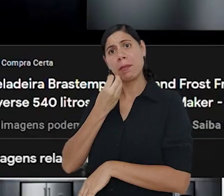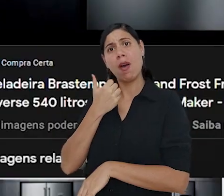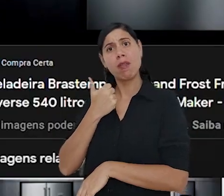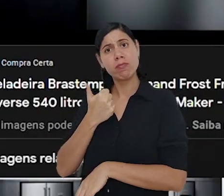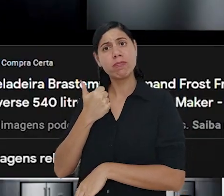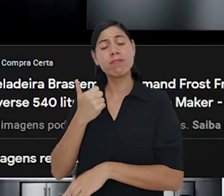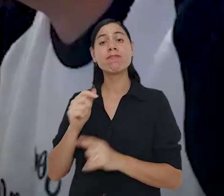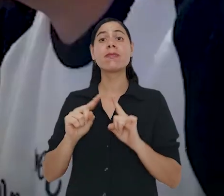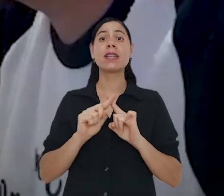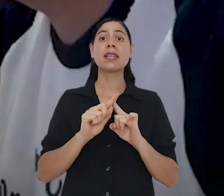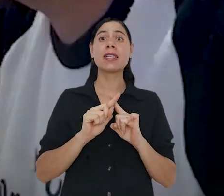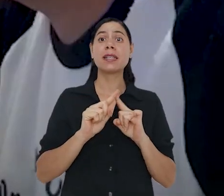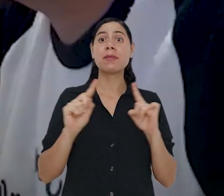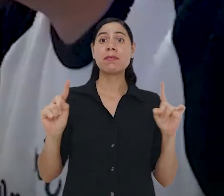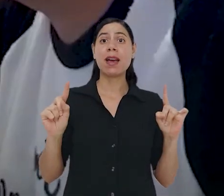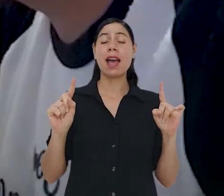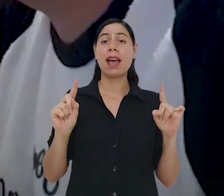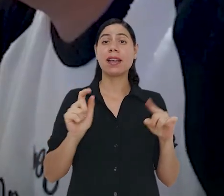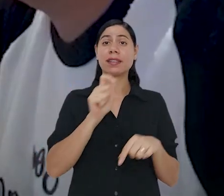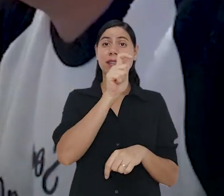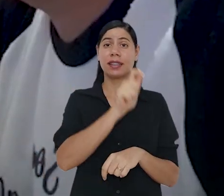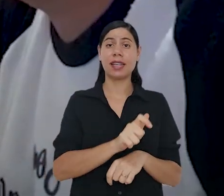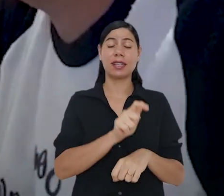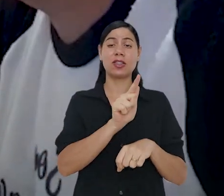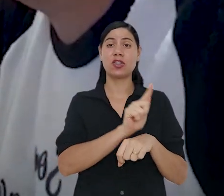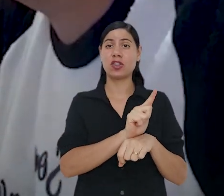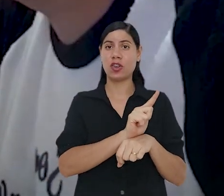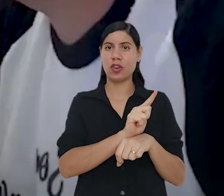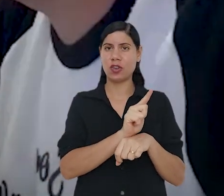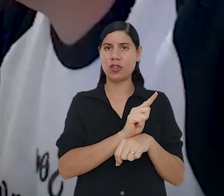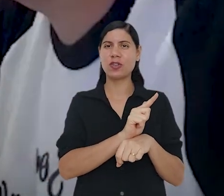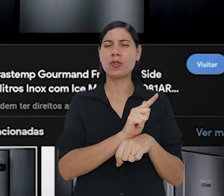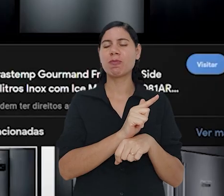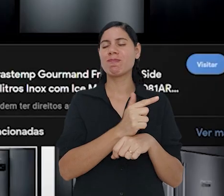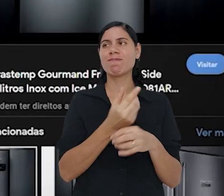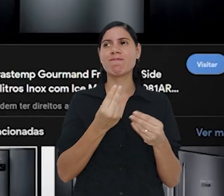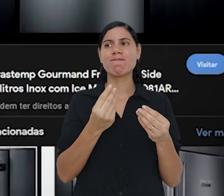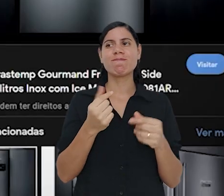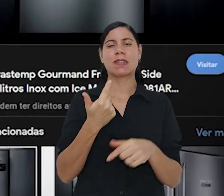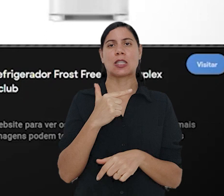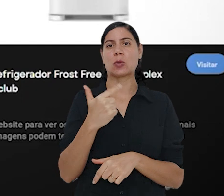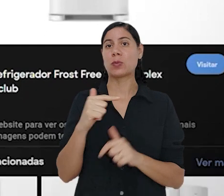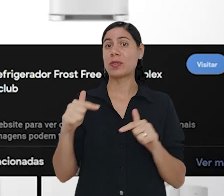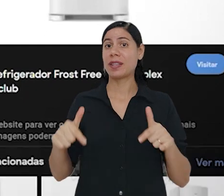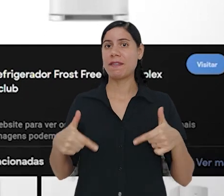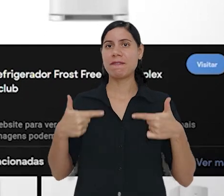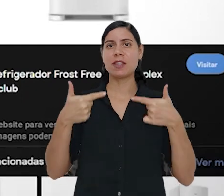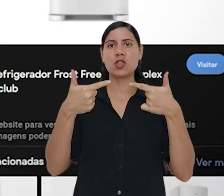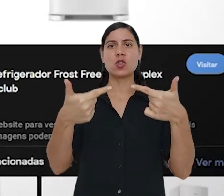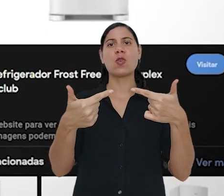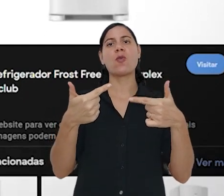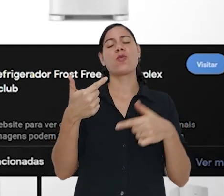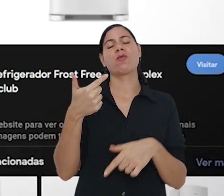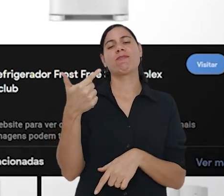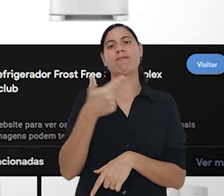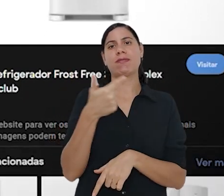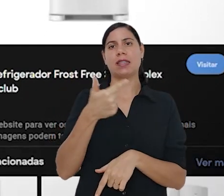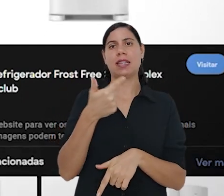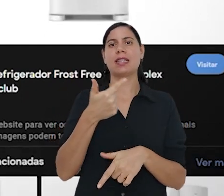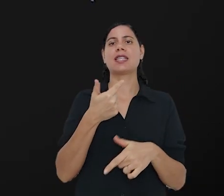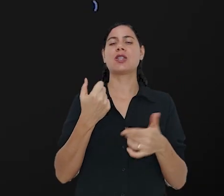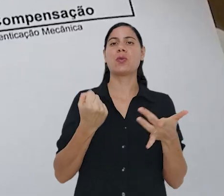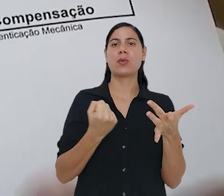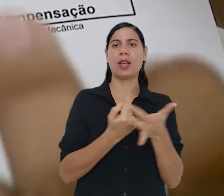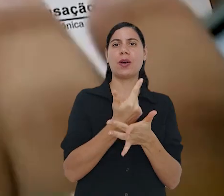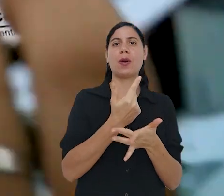conta, mas o gestor comercial não teve a mesma sorte nesta segunda operação que ele pagou via